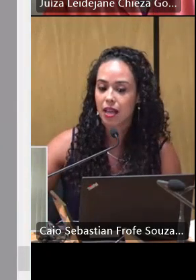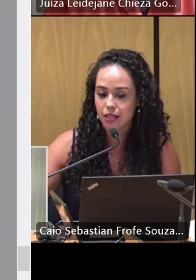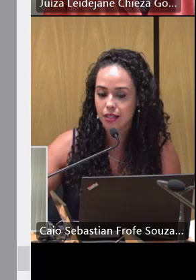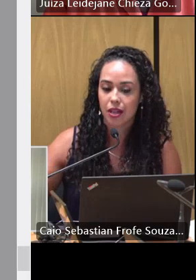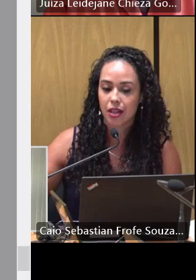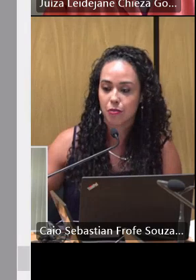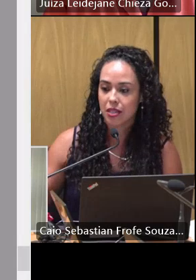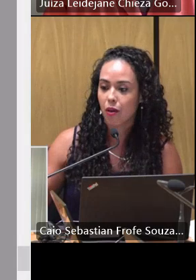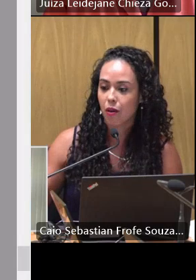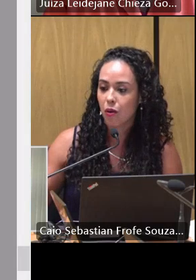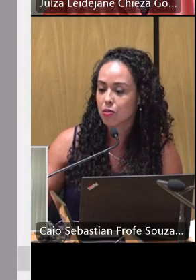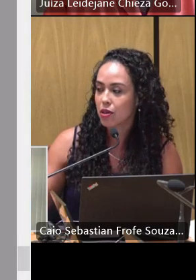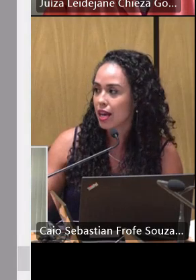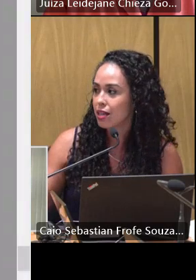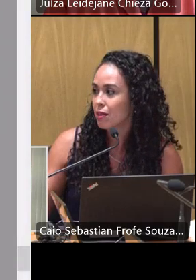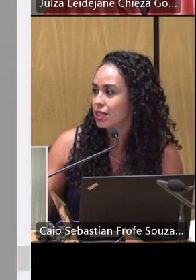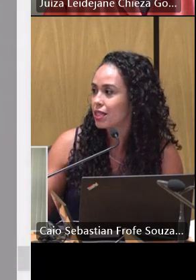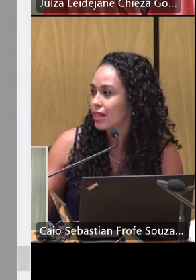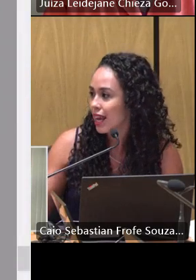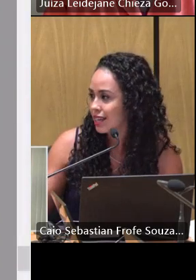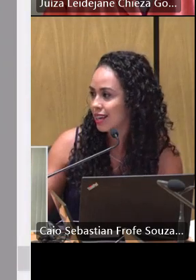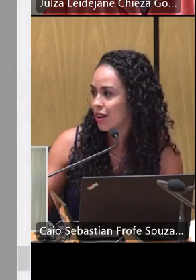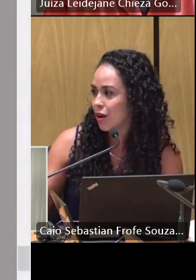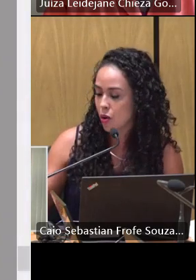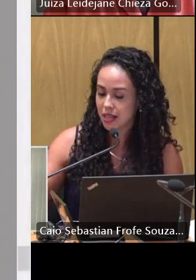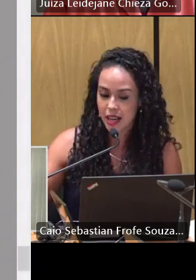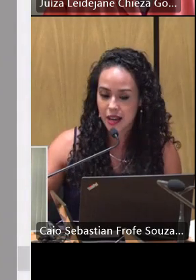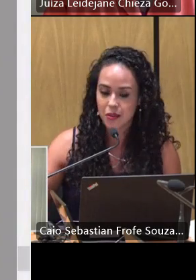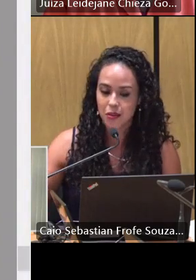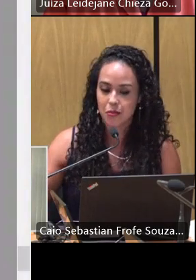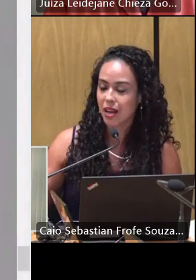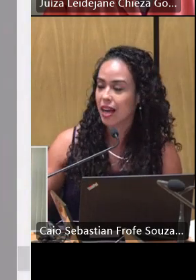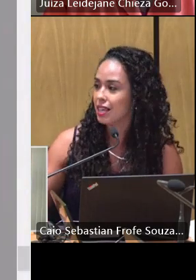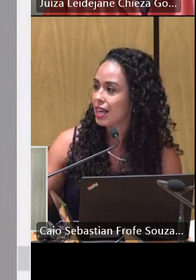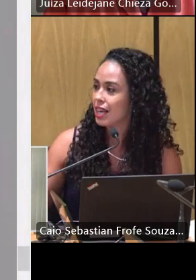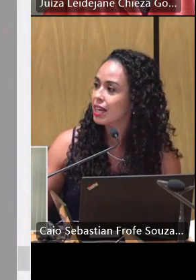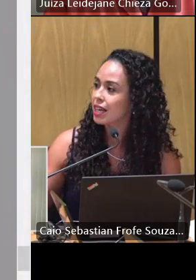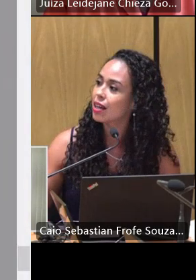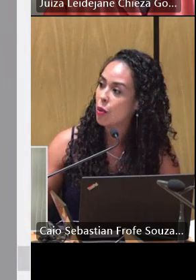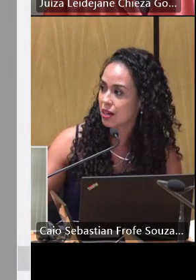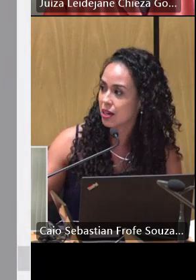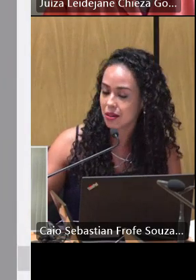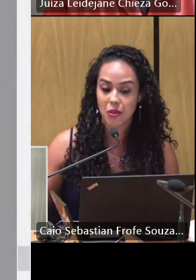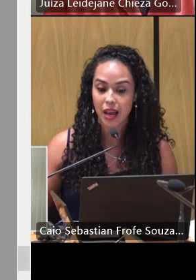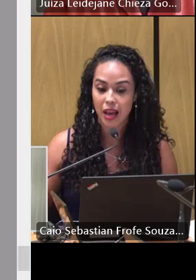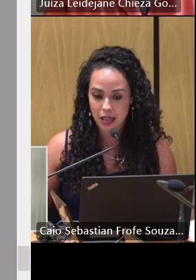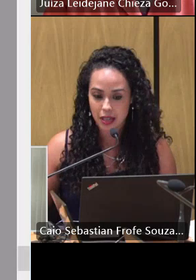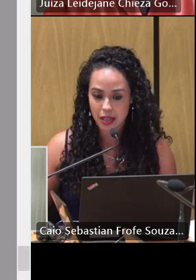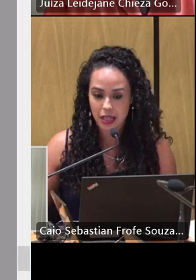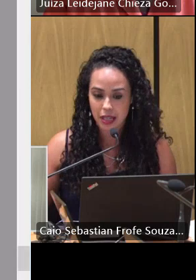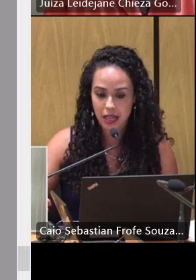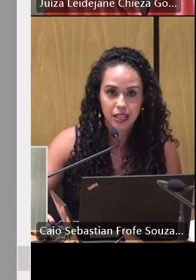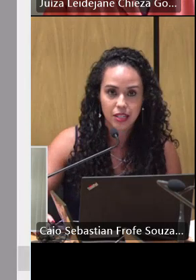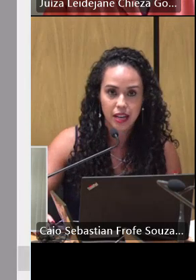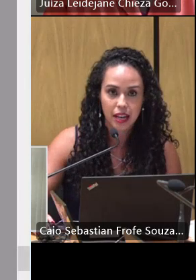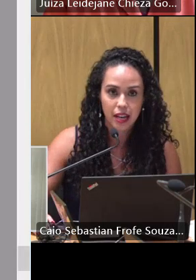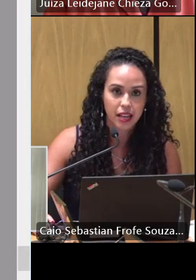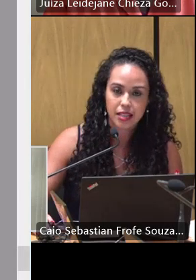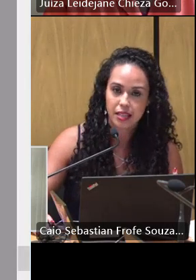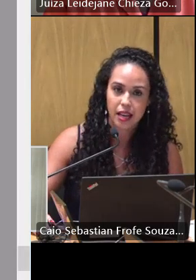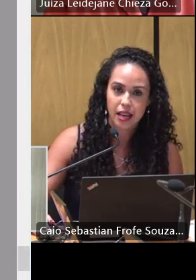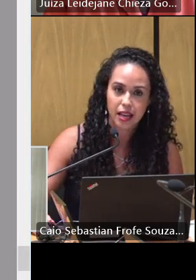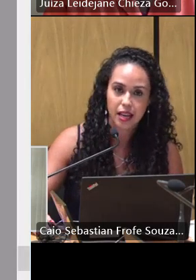disso que pensar homens e mulheres mas quem né homem negro mulher negra homem branco mulher branca né gente